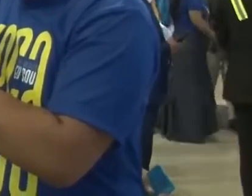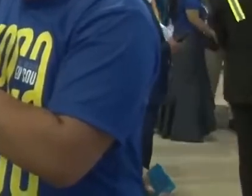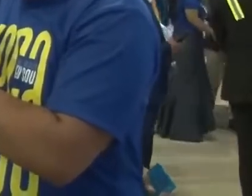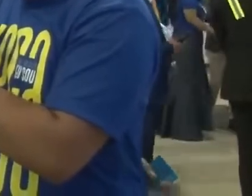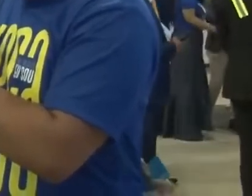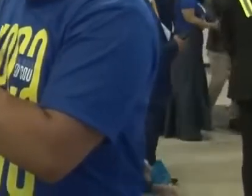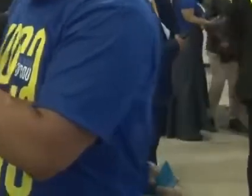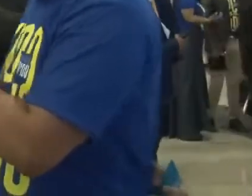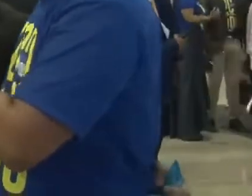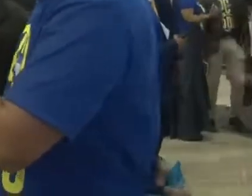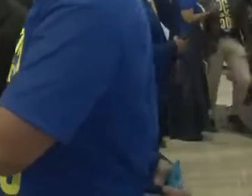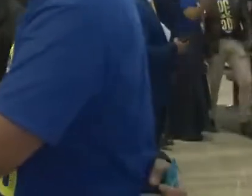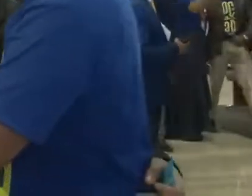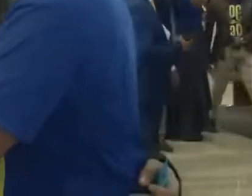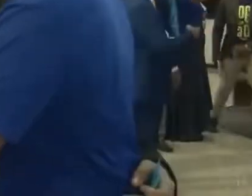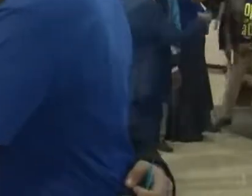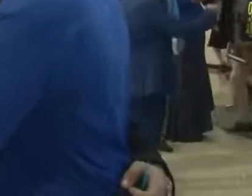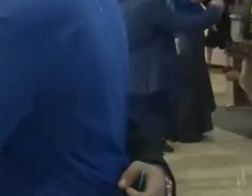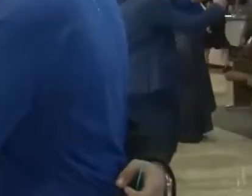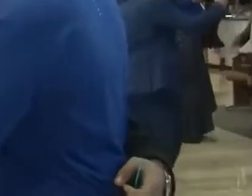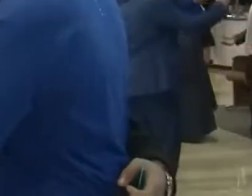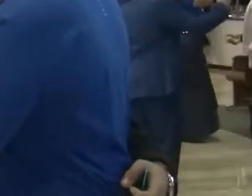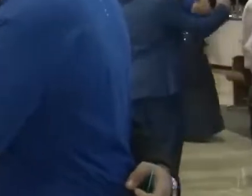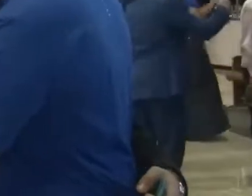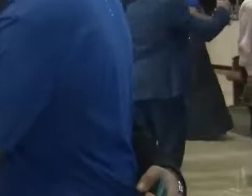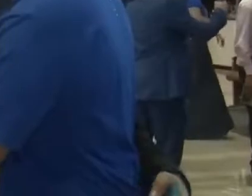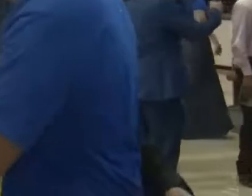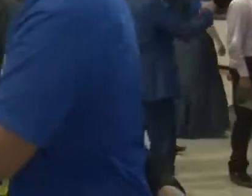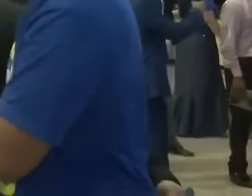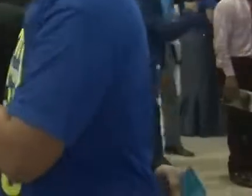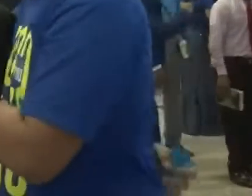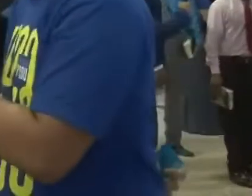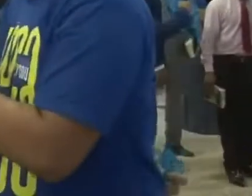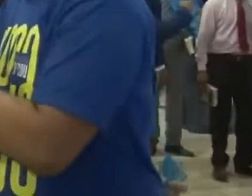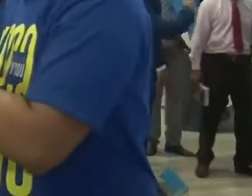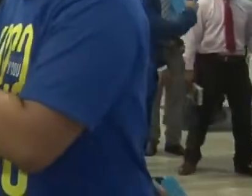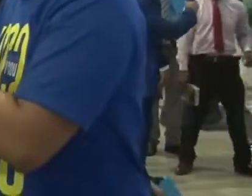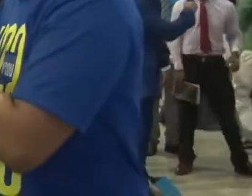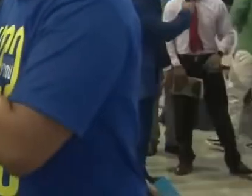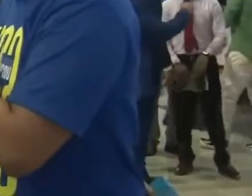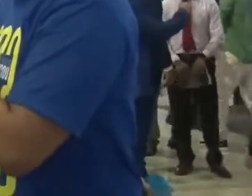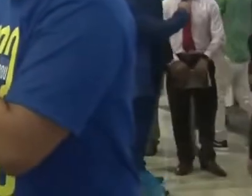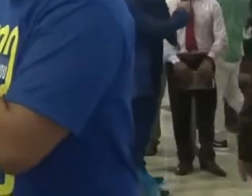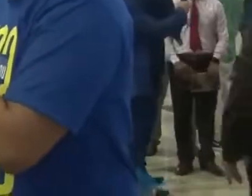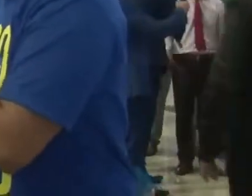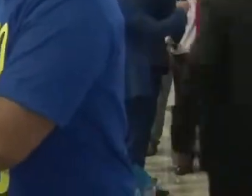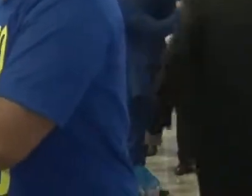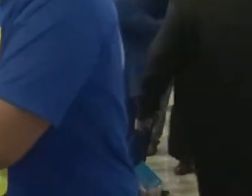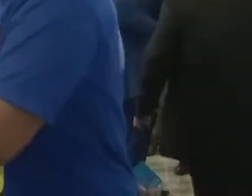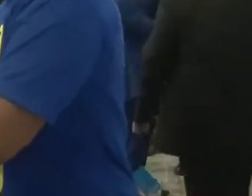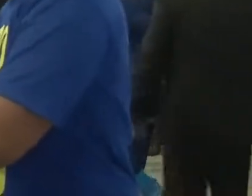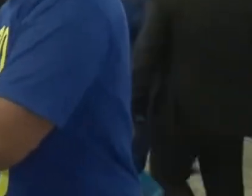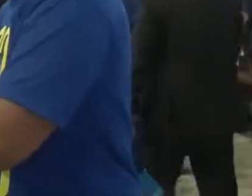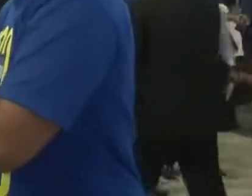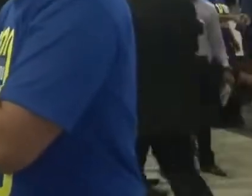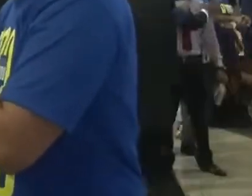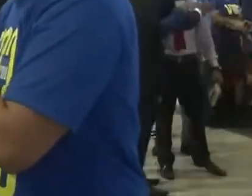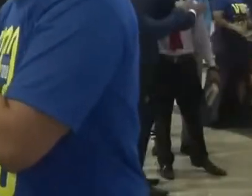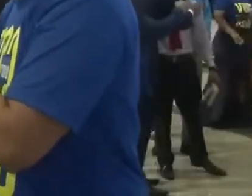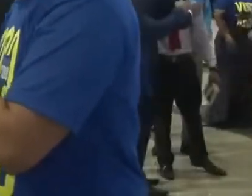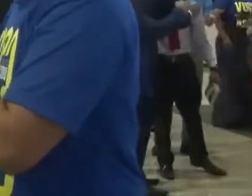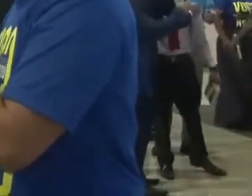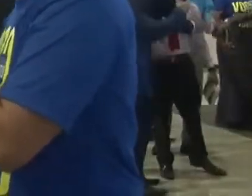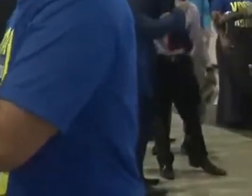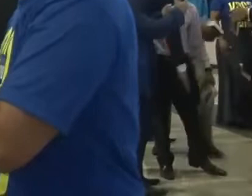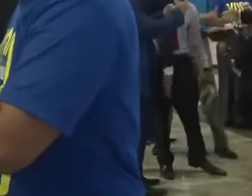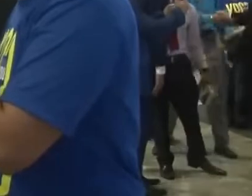algo sobrenatural de Deus e está aí a prova. Os jovens ainda estão aqui, irmão. Mais de 100 almas, mais de 600 almas. 600